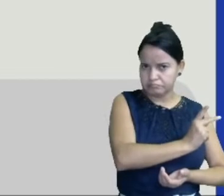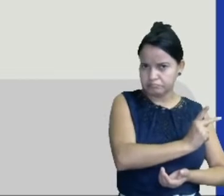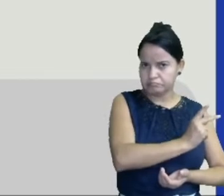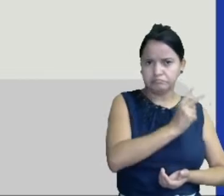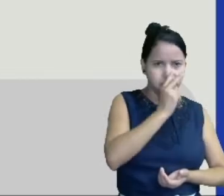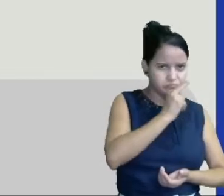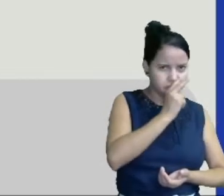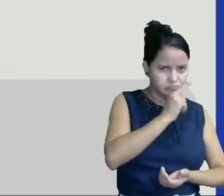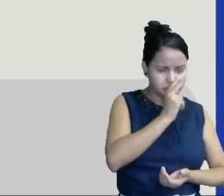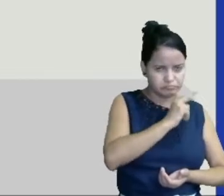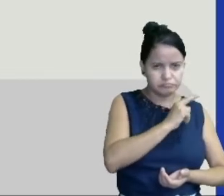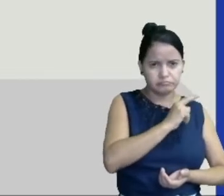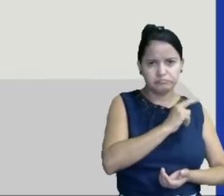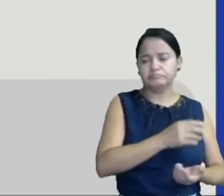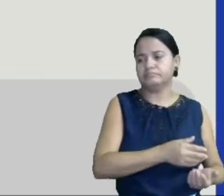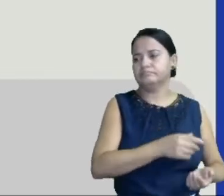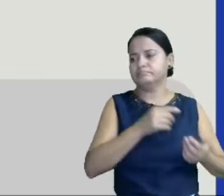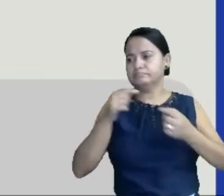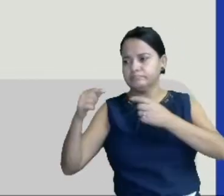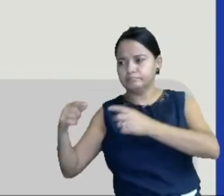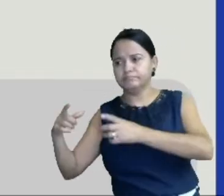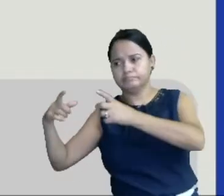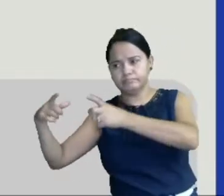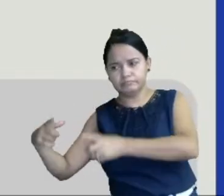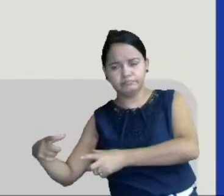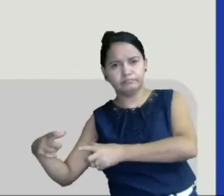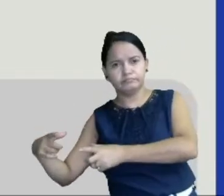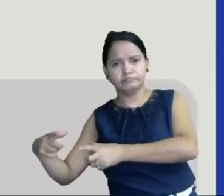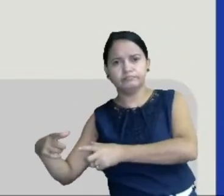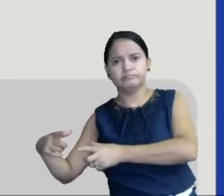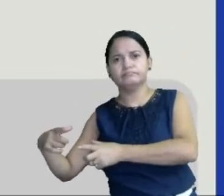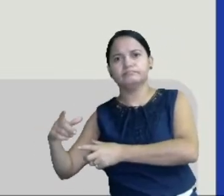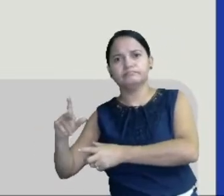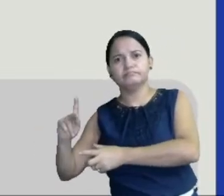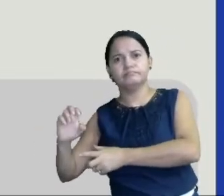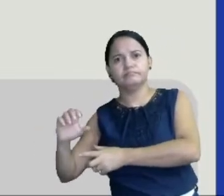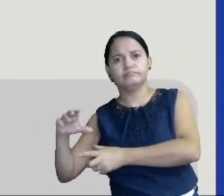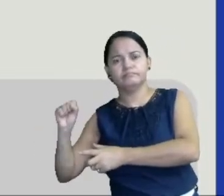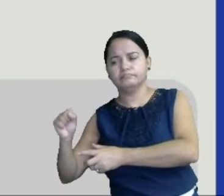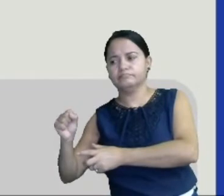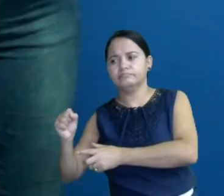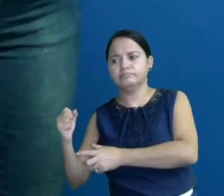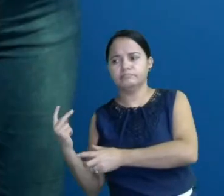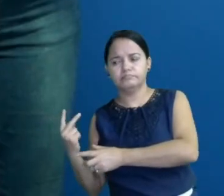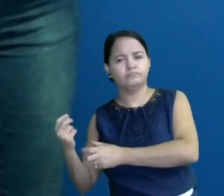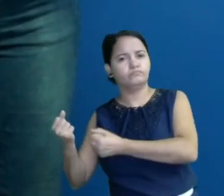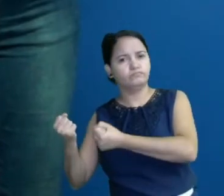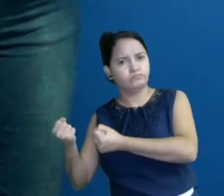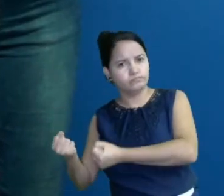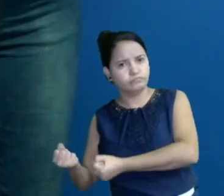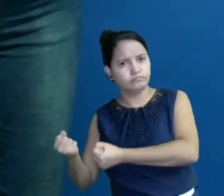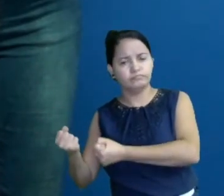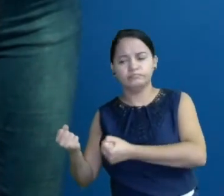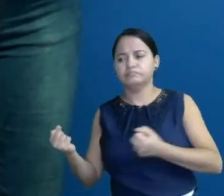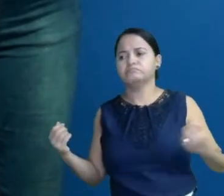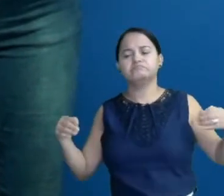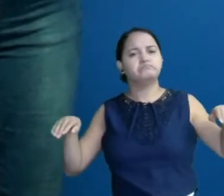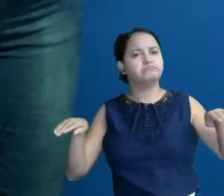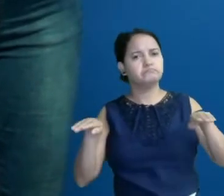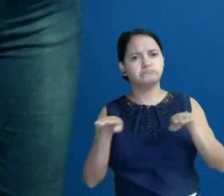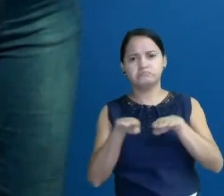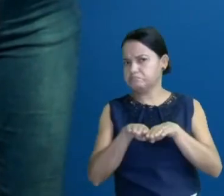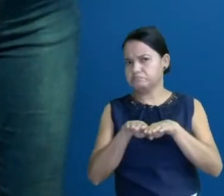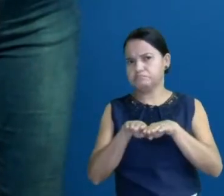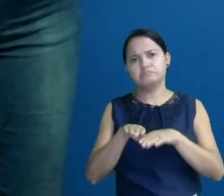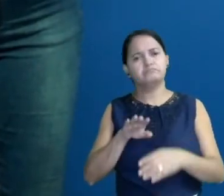tô adicionando essas 100 gramas ou 120 gramas na outra no outro prato Beleza então é essa representação